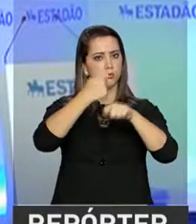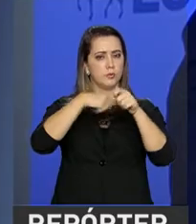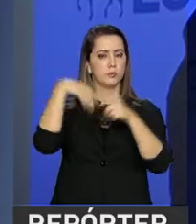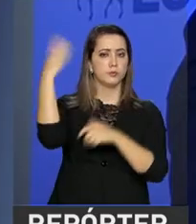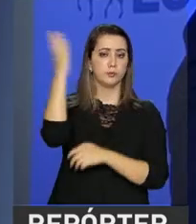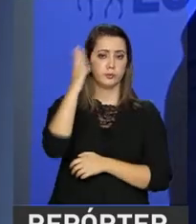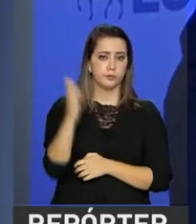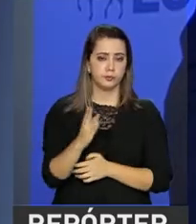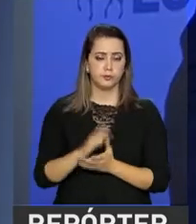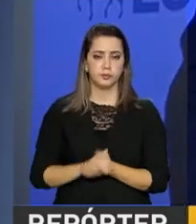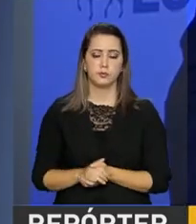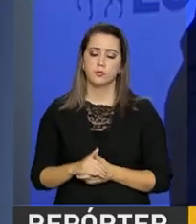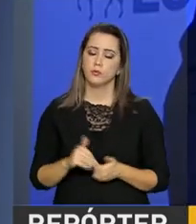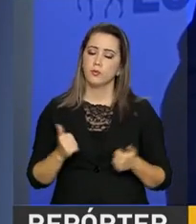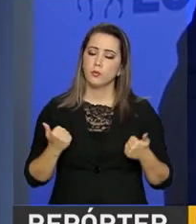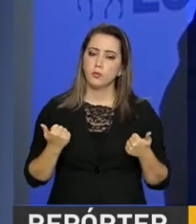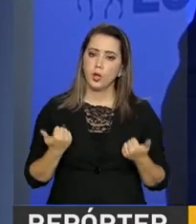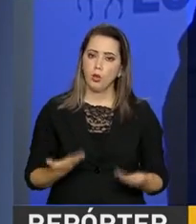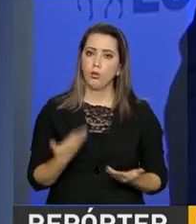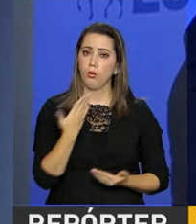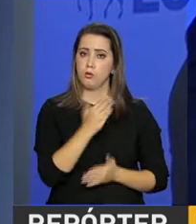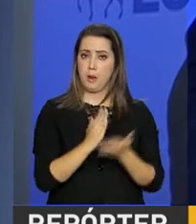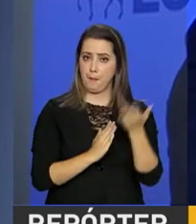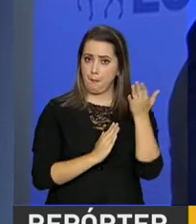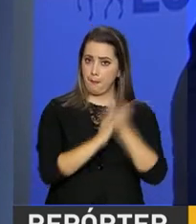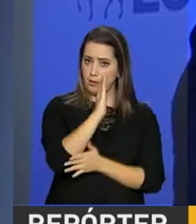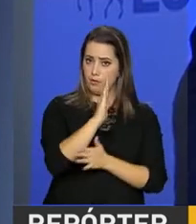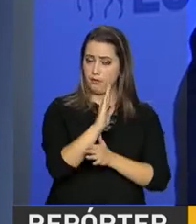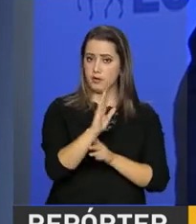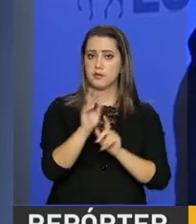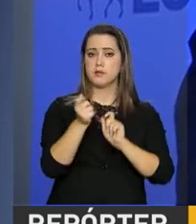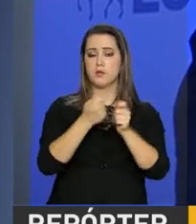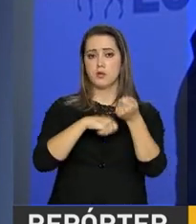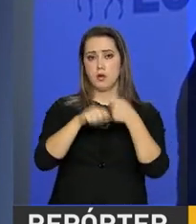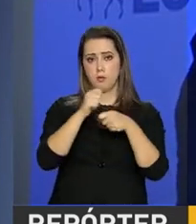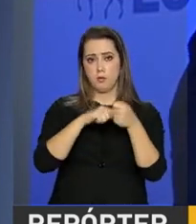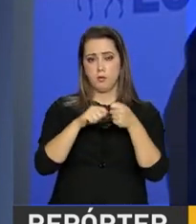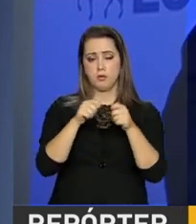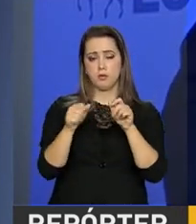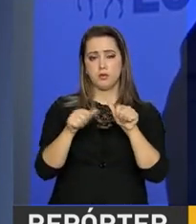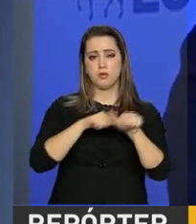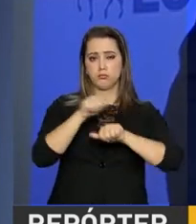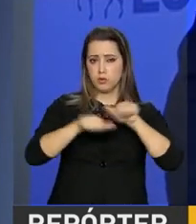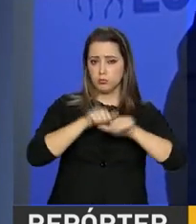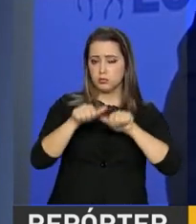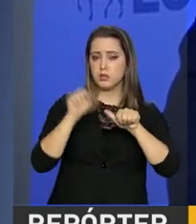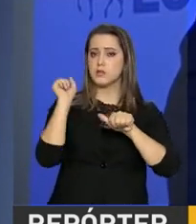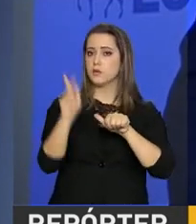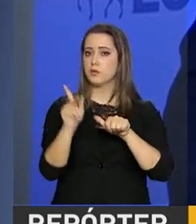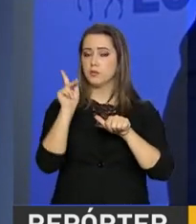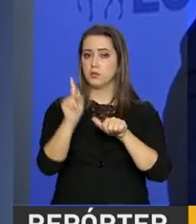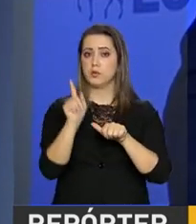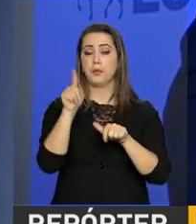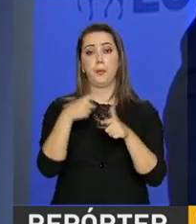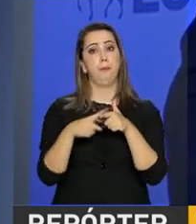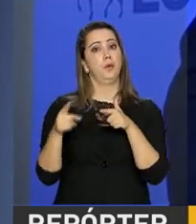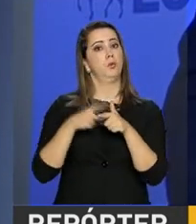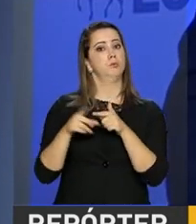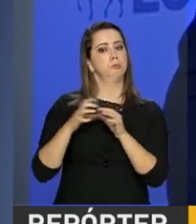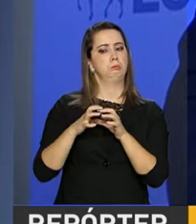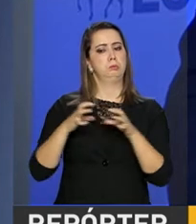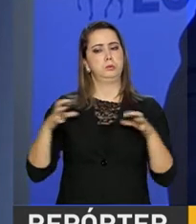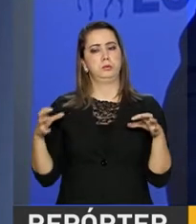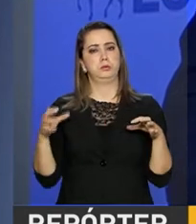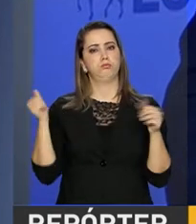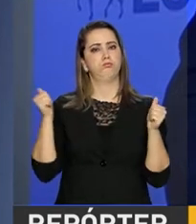com a reforma da previdência aprovada por ser o problema fiscal mais grave do país nós